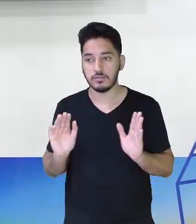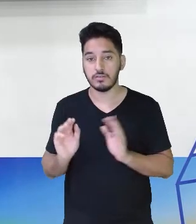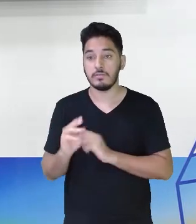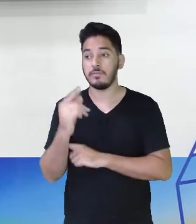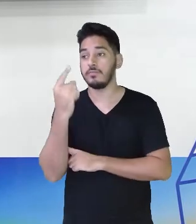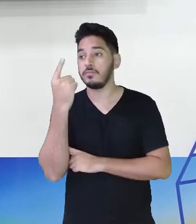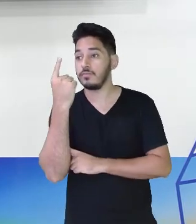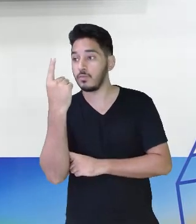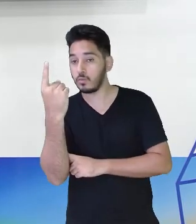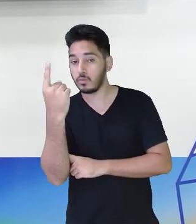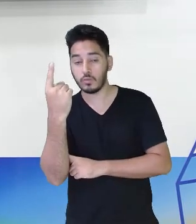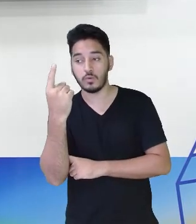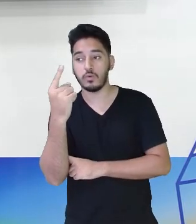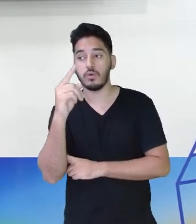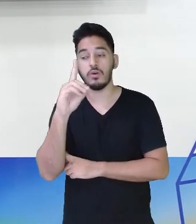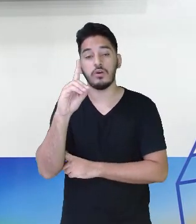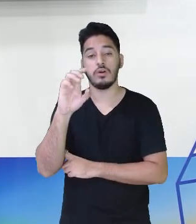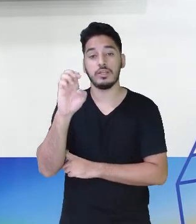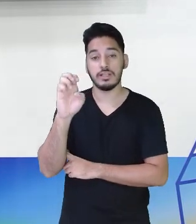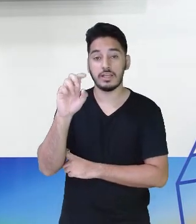Uma dezena.